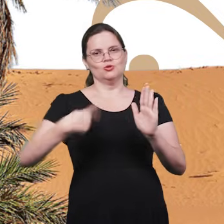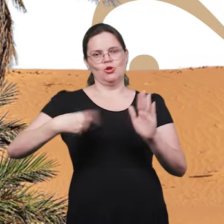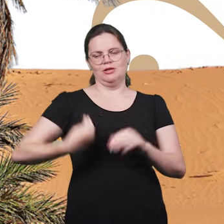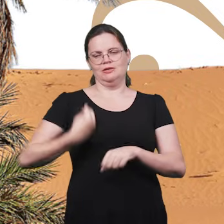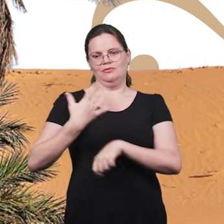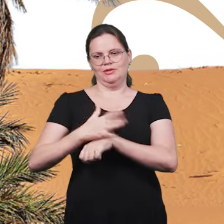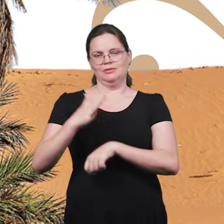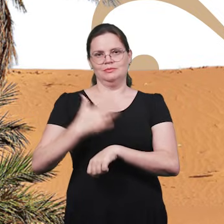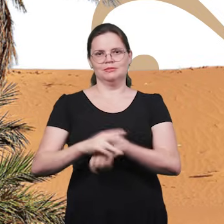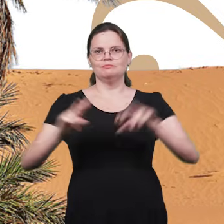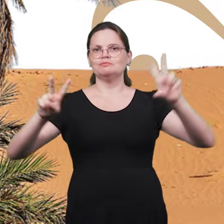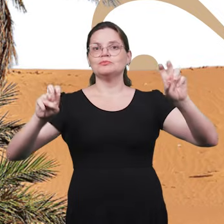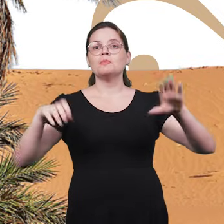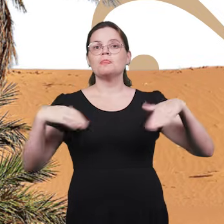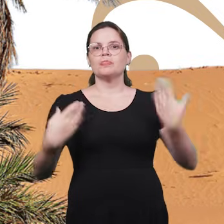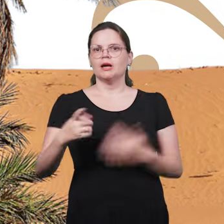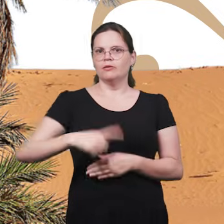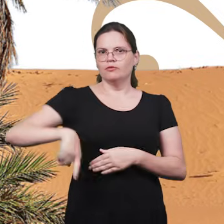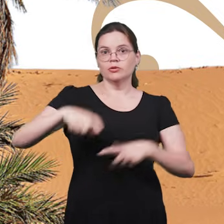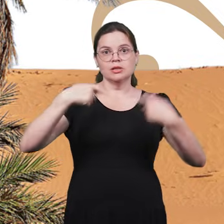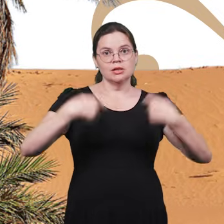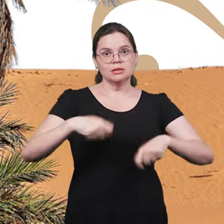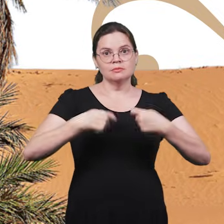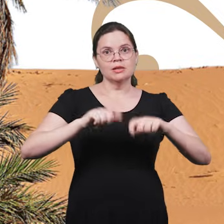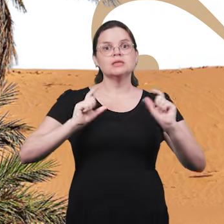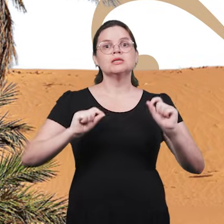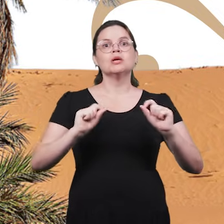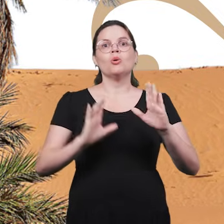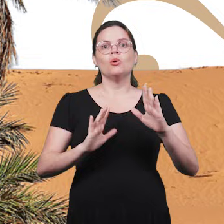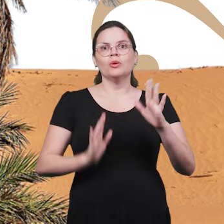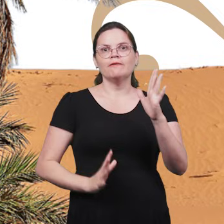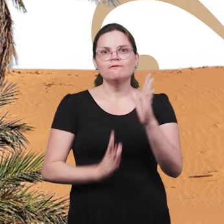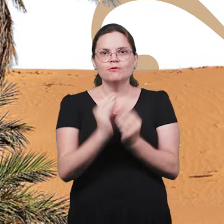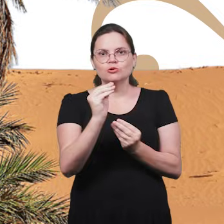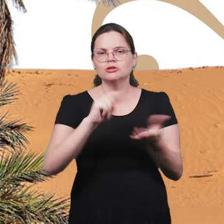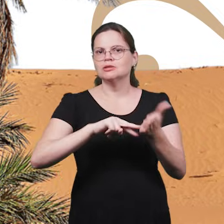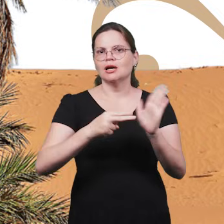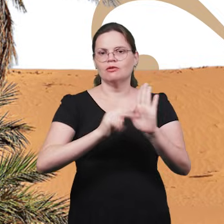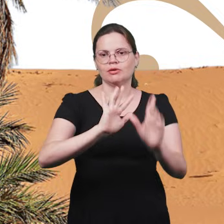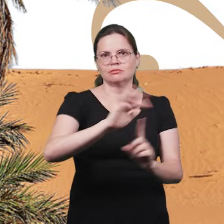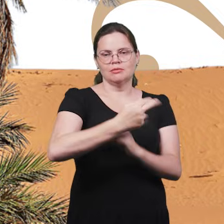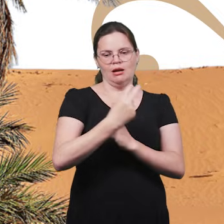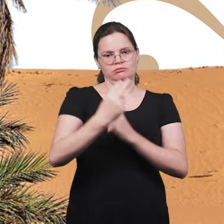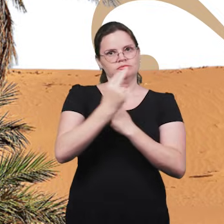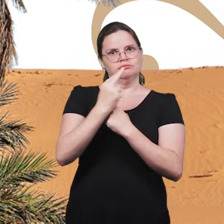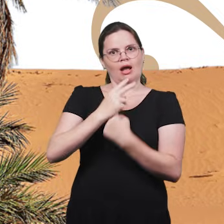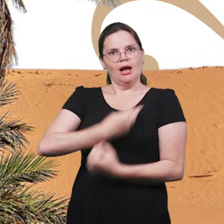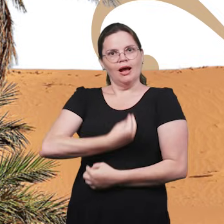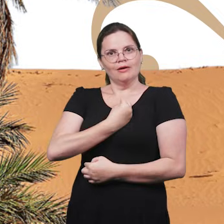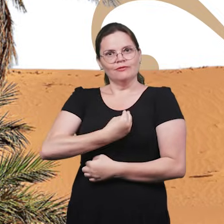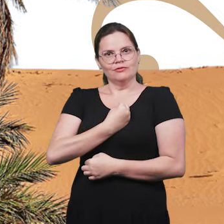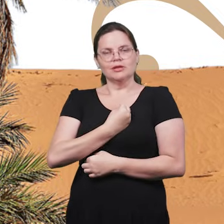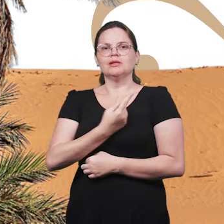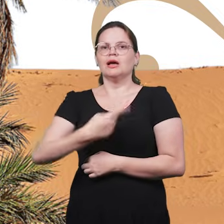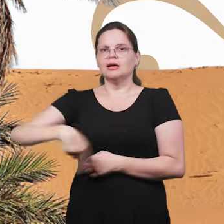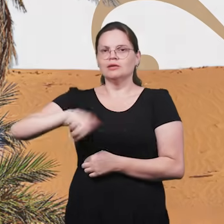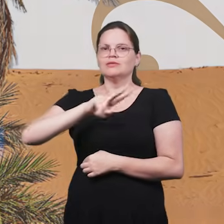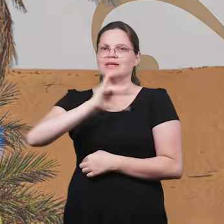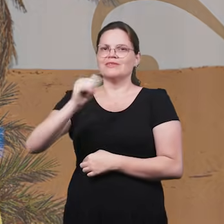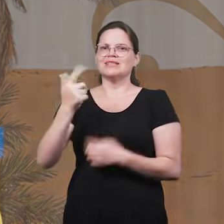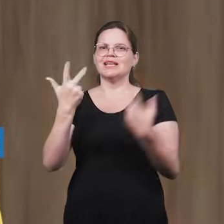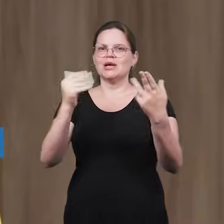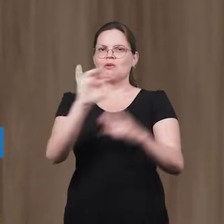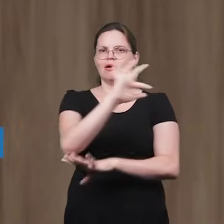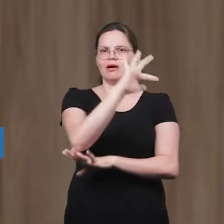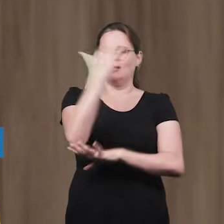e sereis como a tamareira no deserto. Esse lema, ele nos convidou a reconhecer o